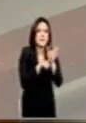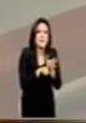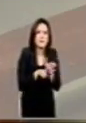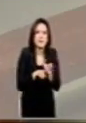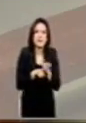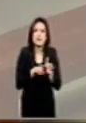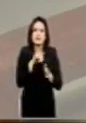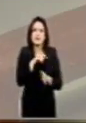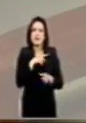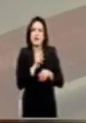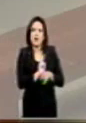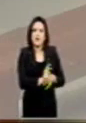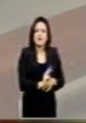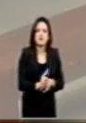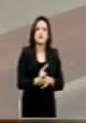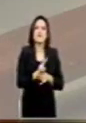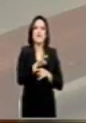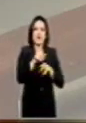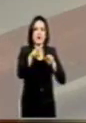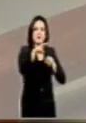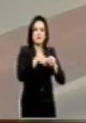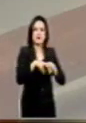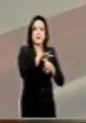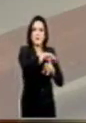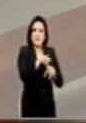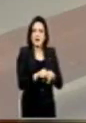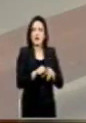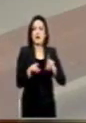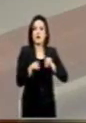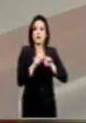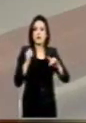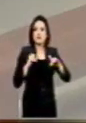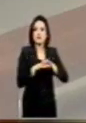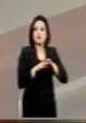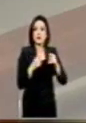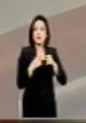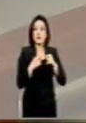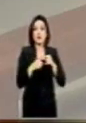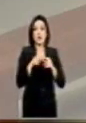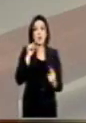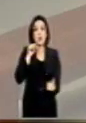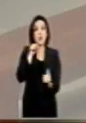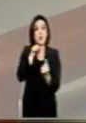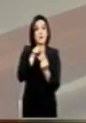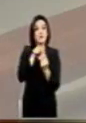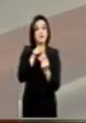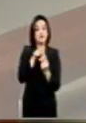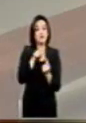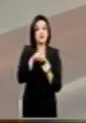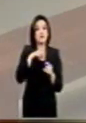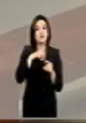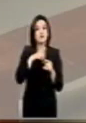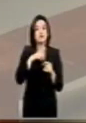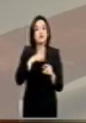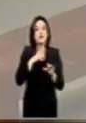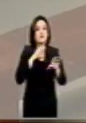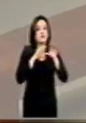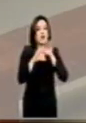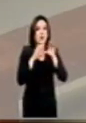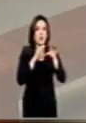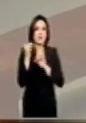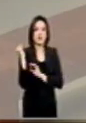e custodiado provisoriamente com vistas a ser providenciada a imediata comunicação